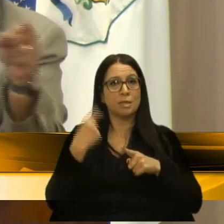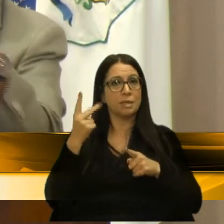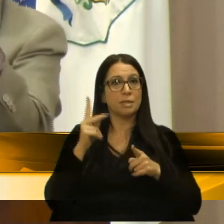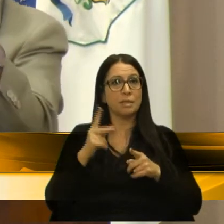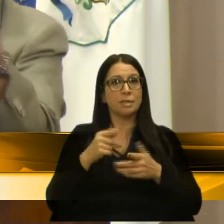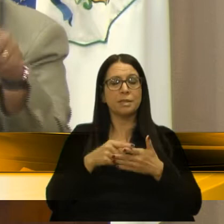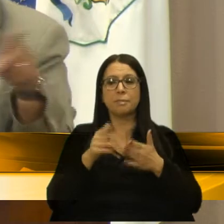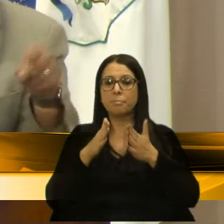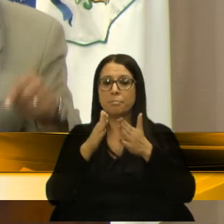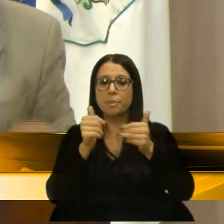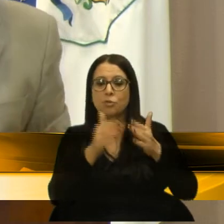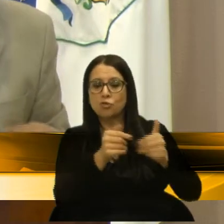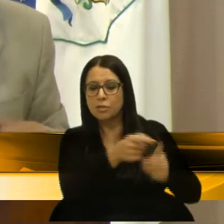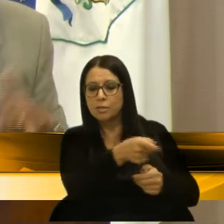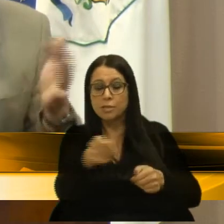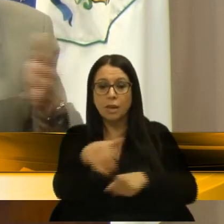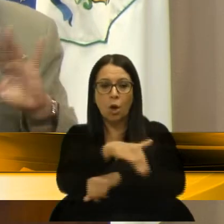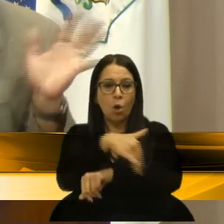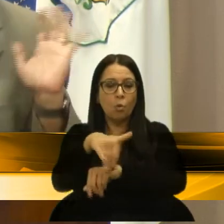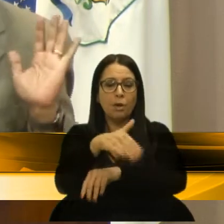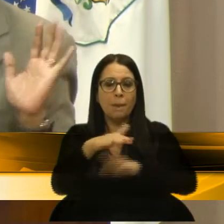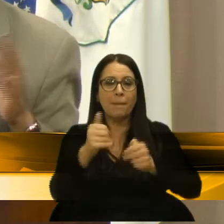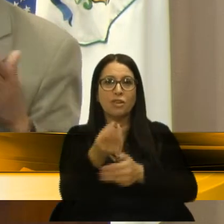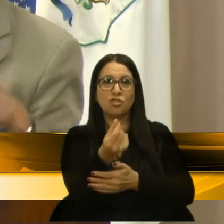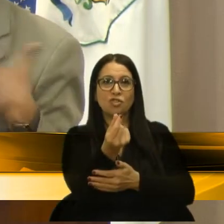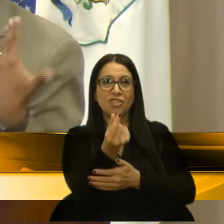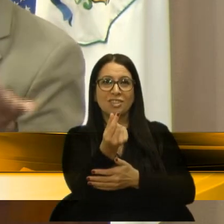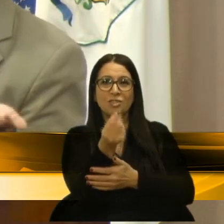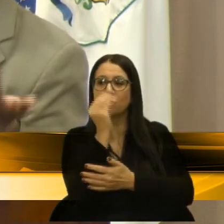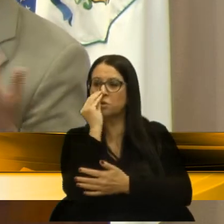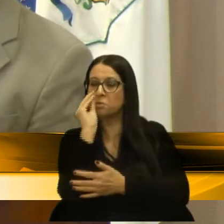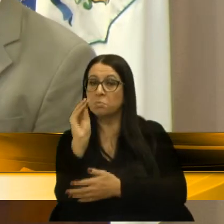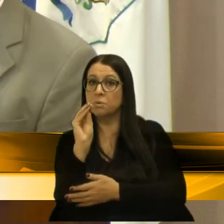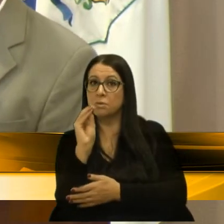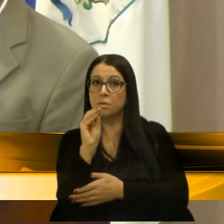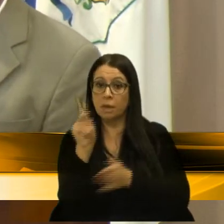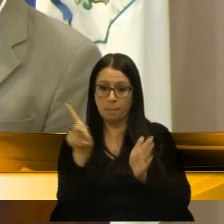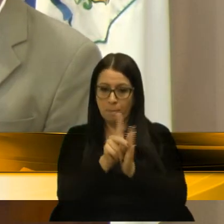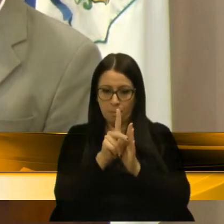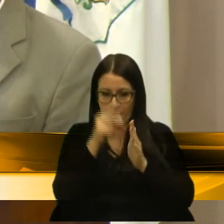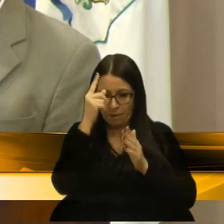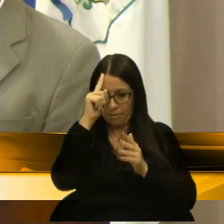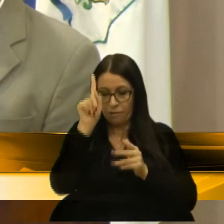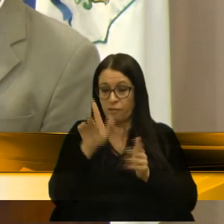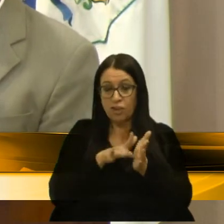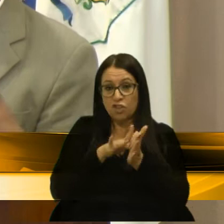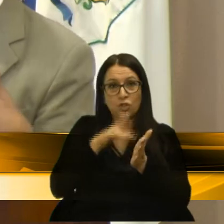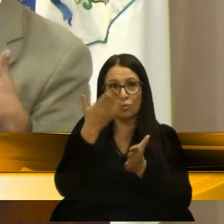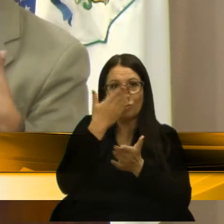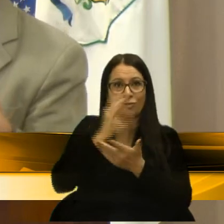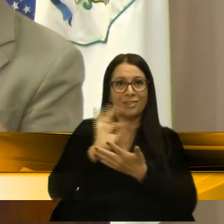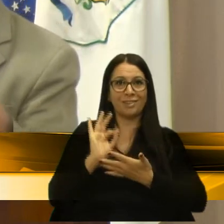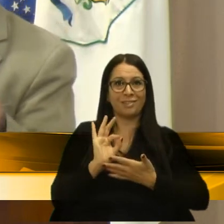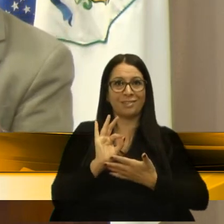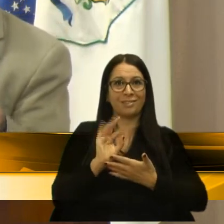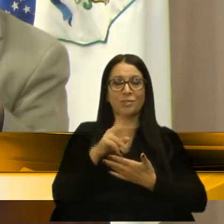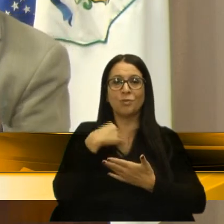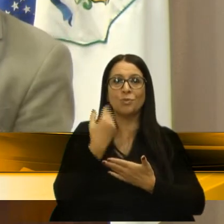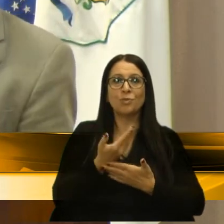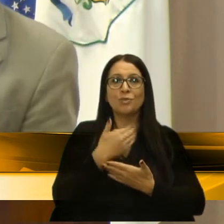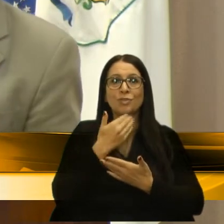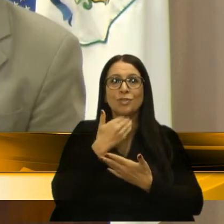pessoa pedinte na rua e desconsiderar, é desconsiderar a nossa própria existência. Não adianta nós